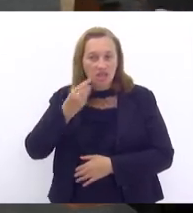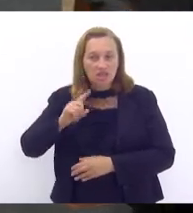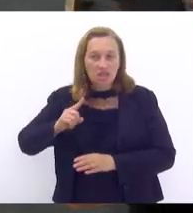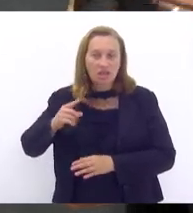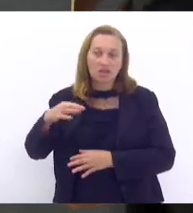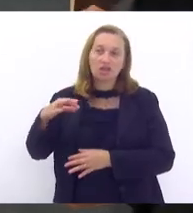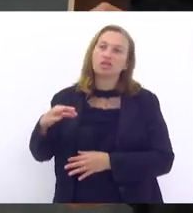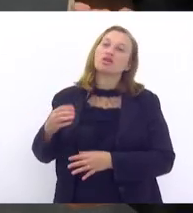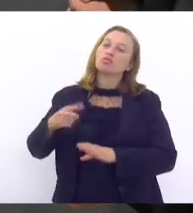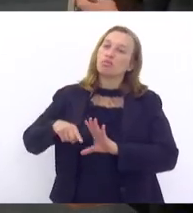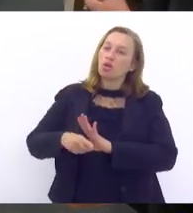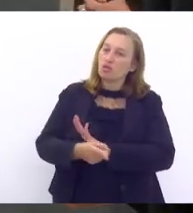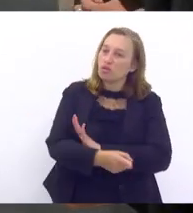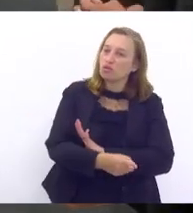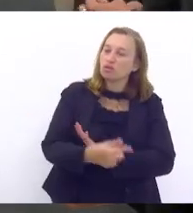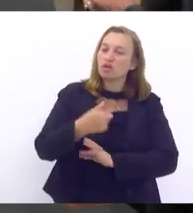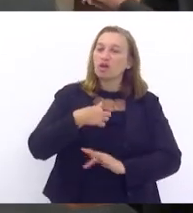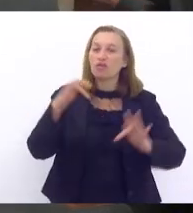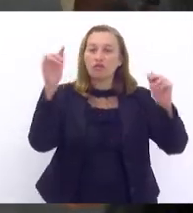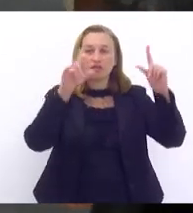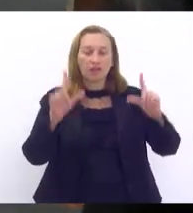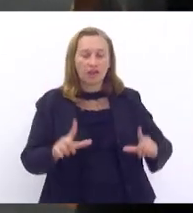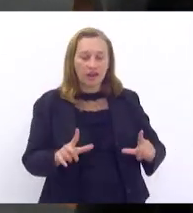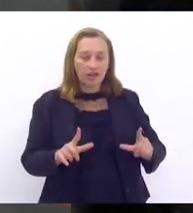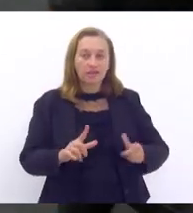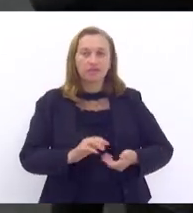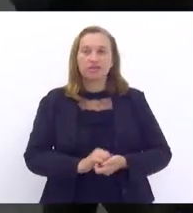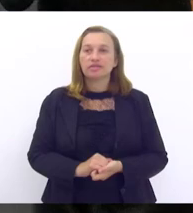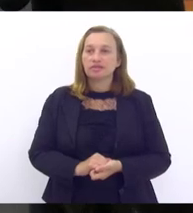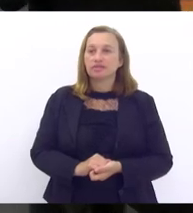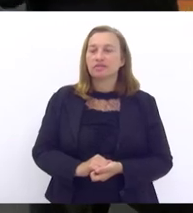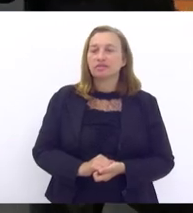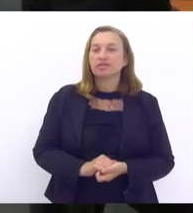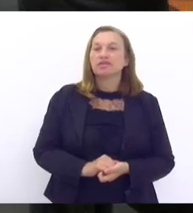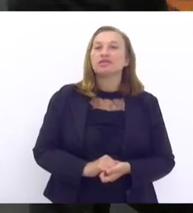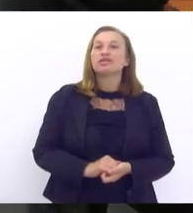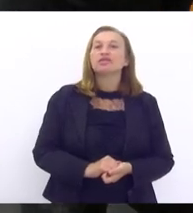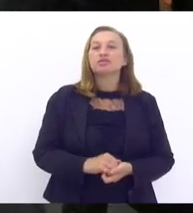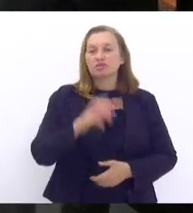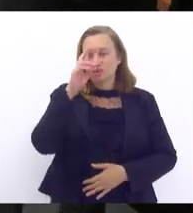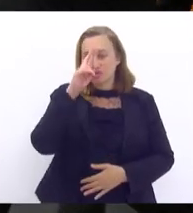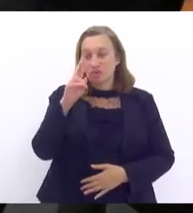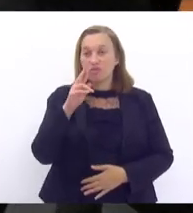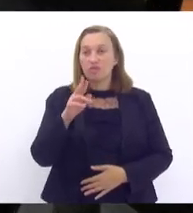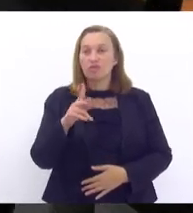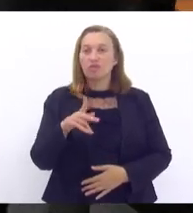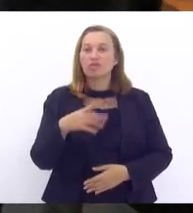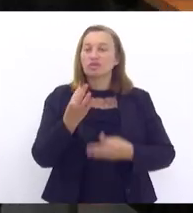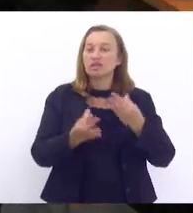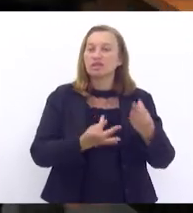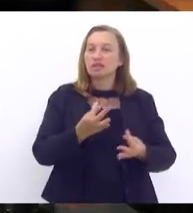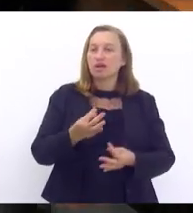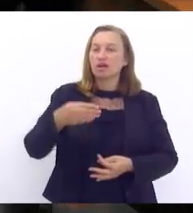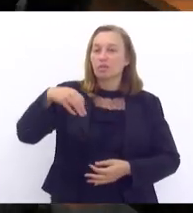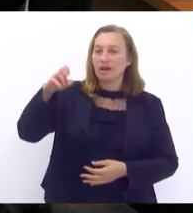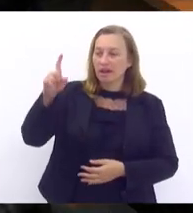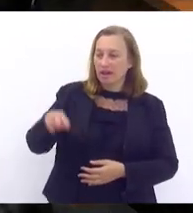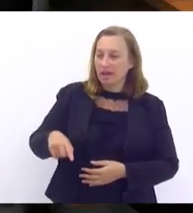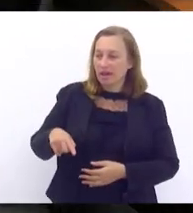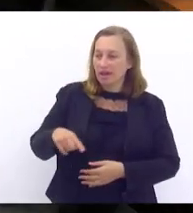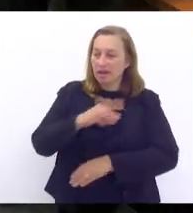fiquei especialmente feliz de Vossa Excelência tratar Macaé como capital